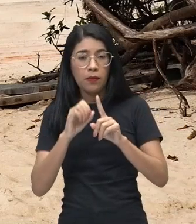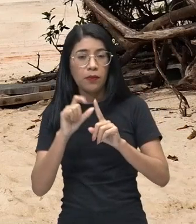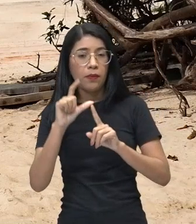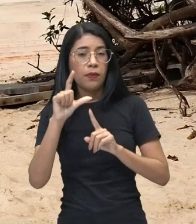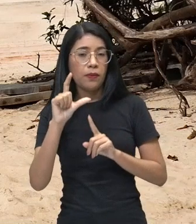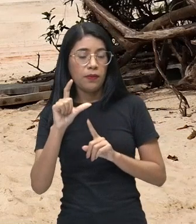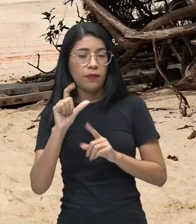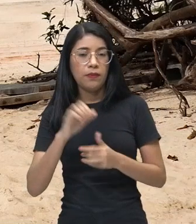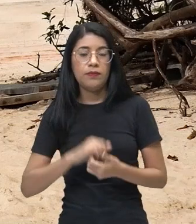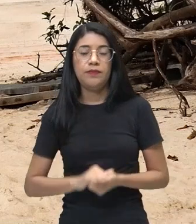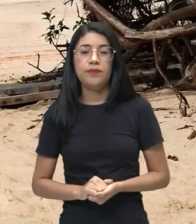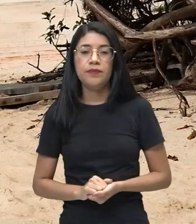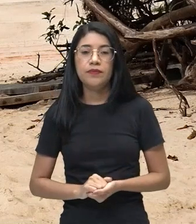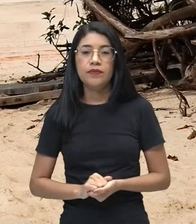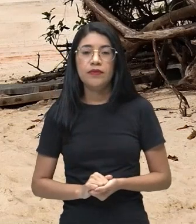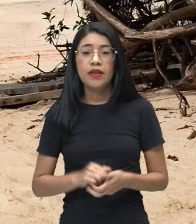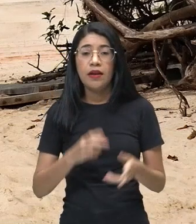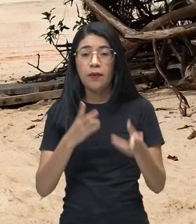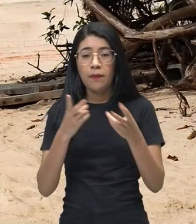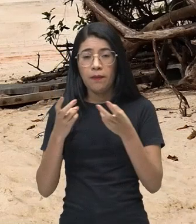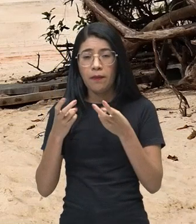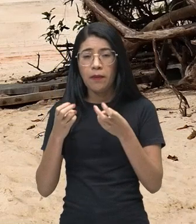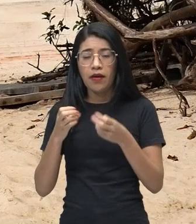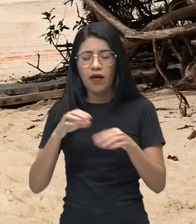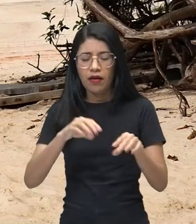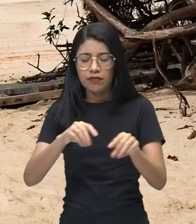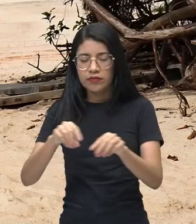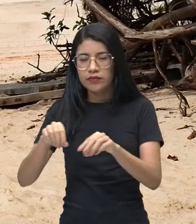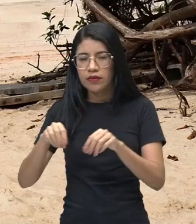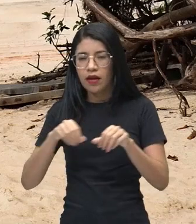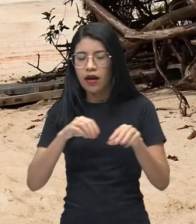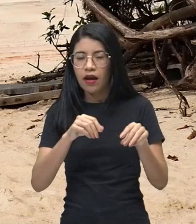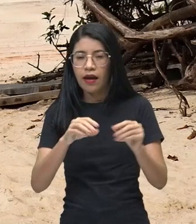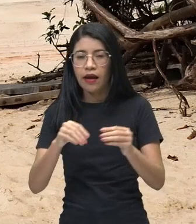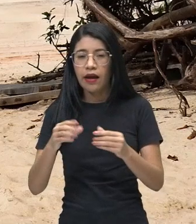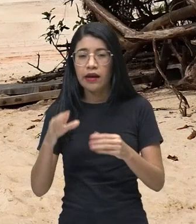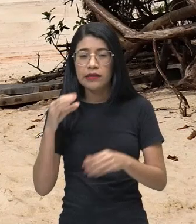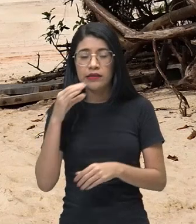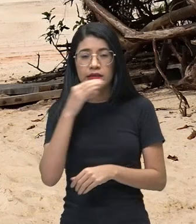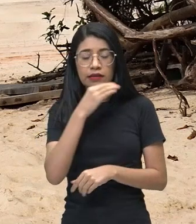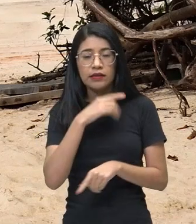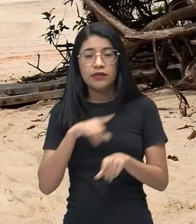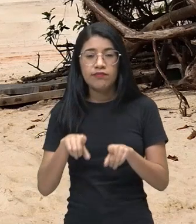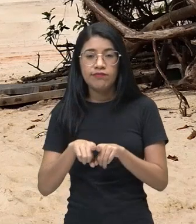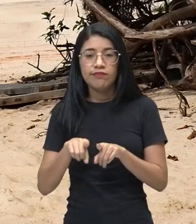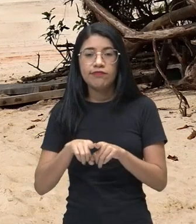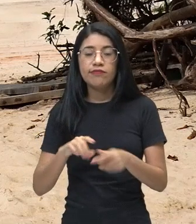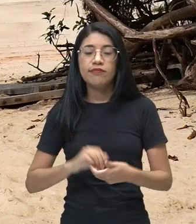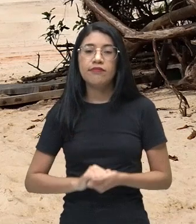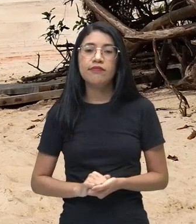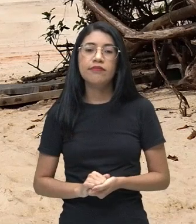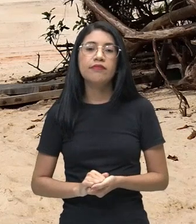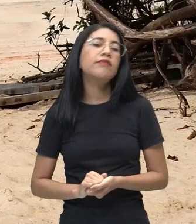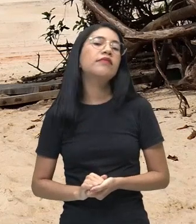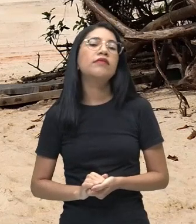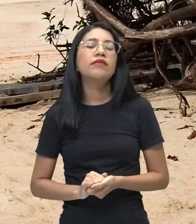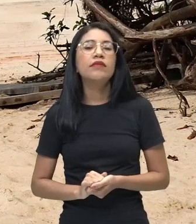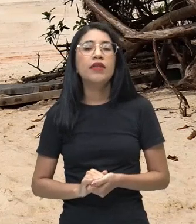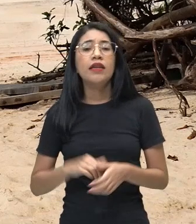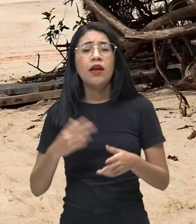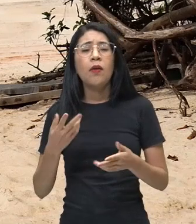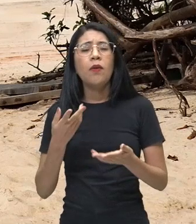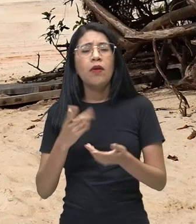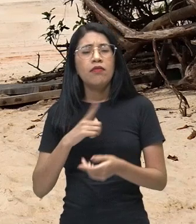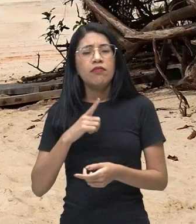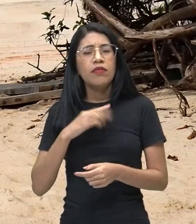alta temperatura, viram? E aqui a nossa areia está meio quente aqui. Teremos uma aula que